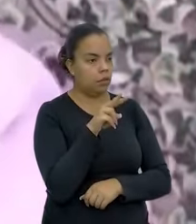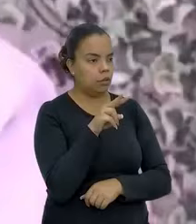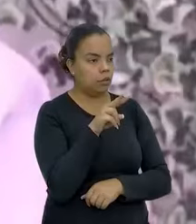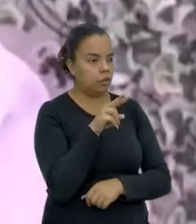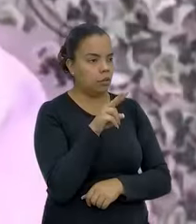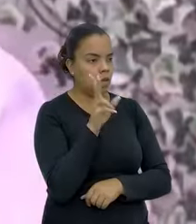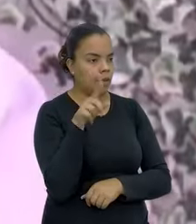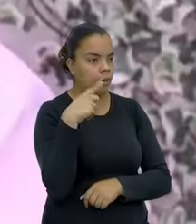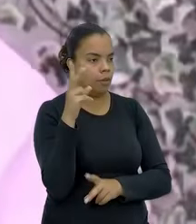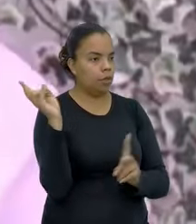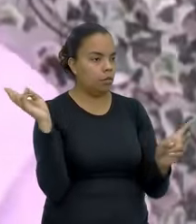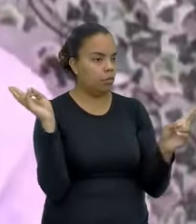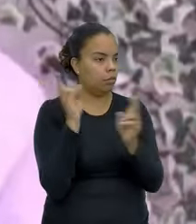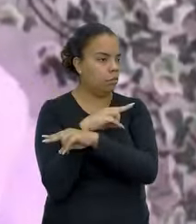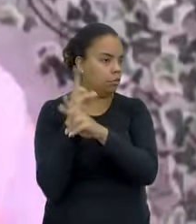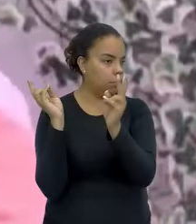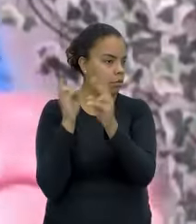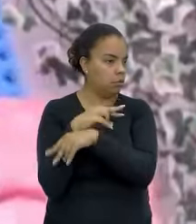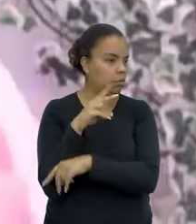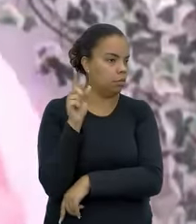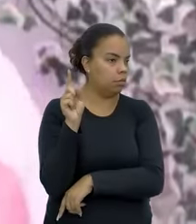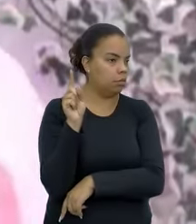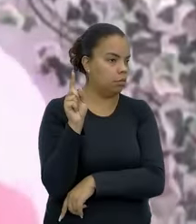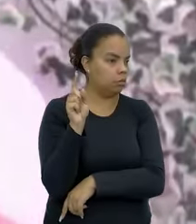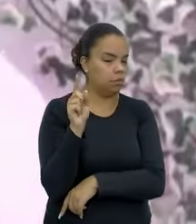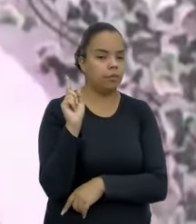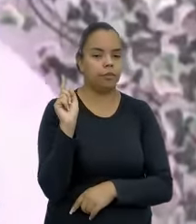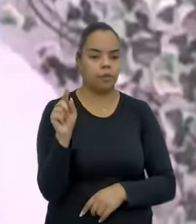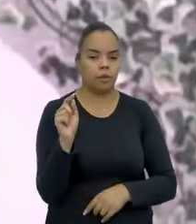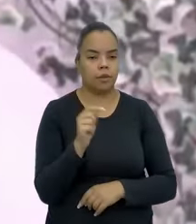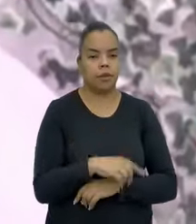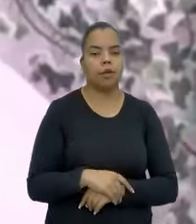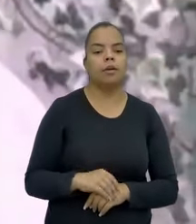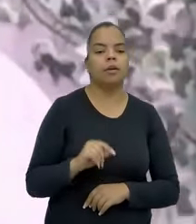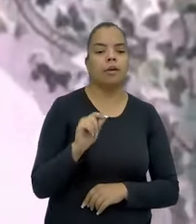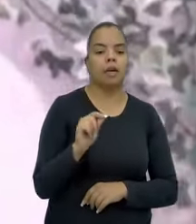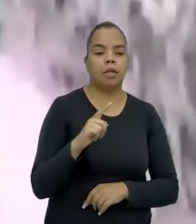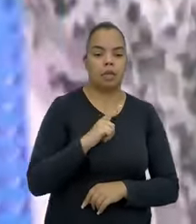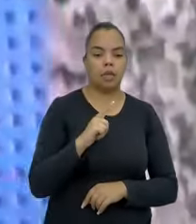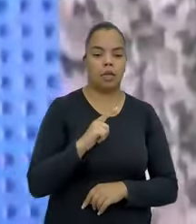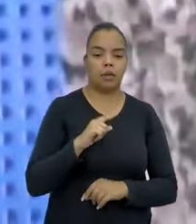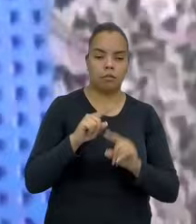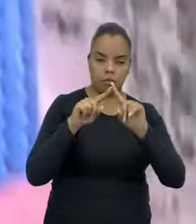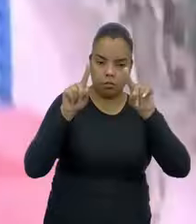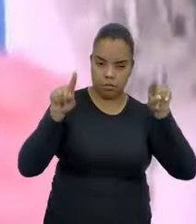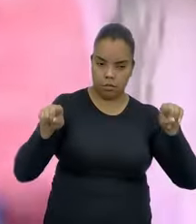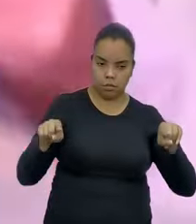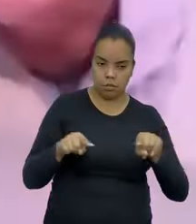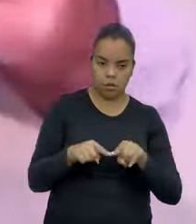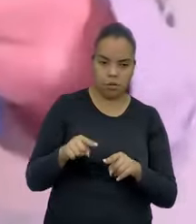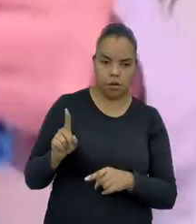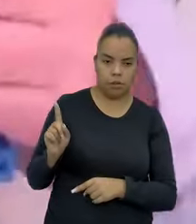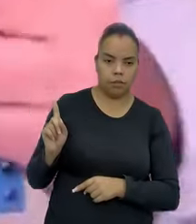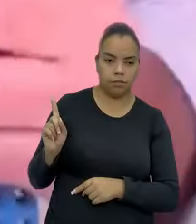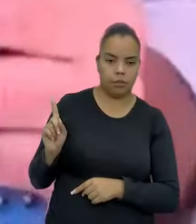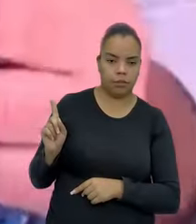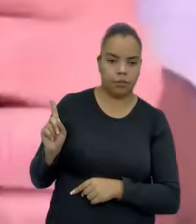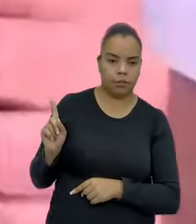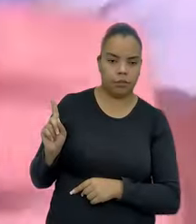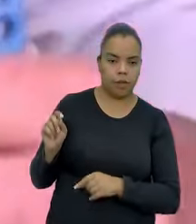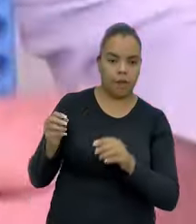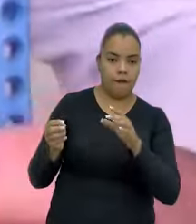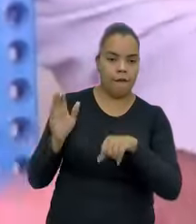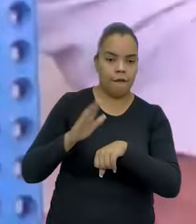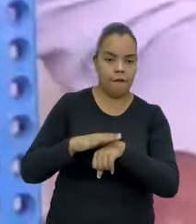qualquer coisa né Então veja só e aqui eu tenho material é que foi desenvolvido inicialmente dois